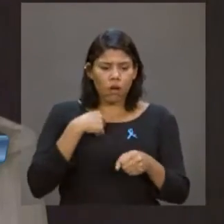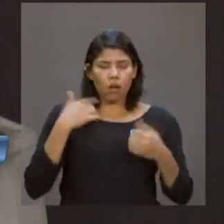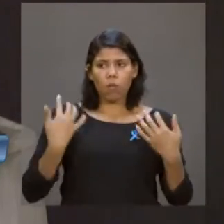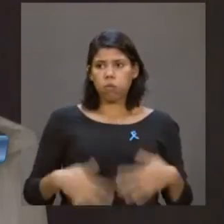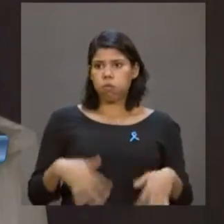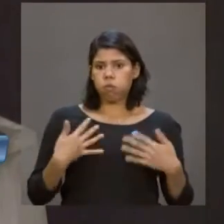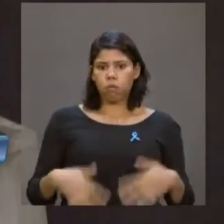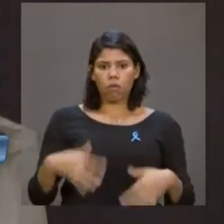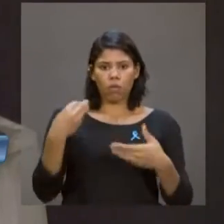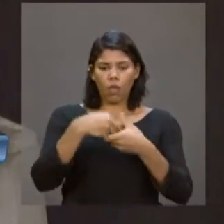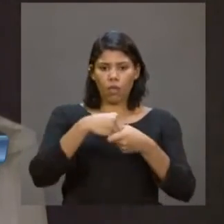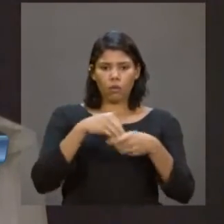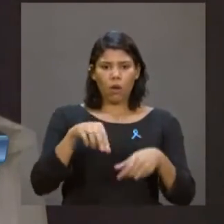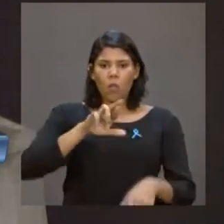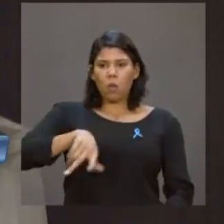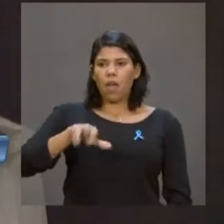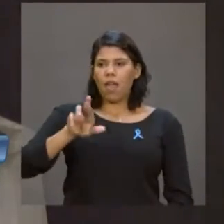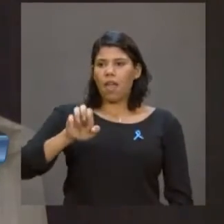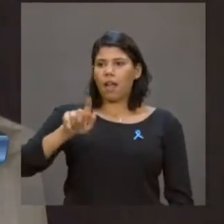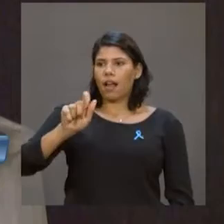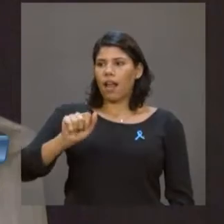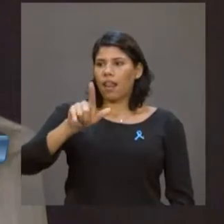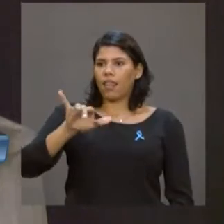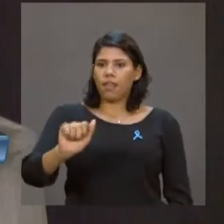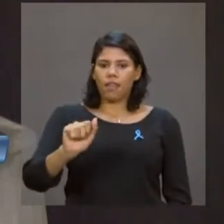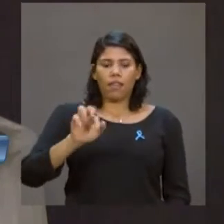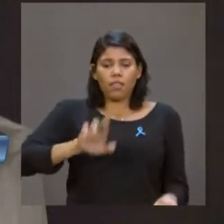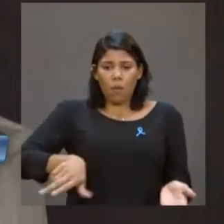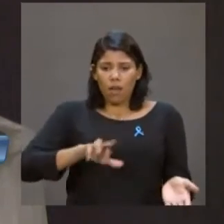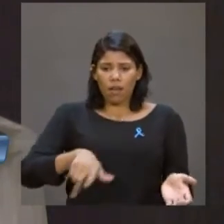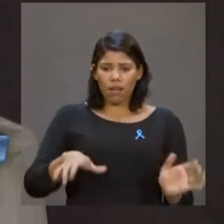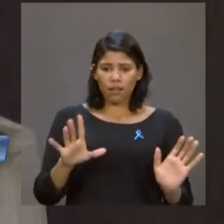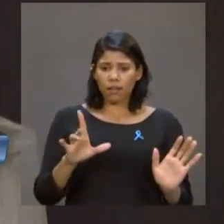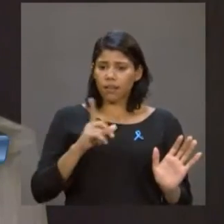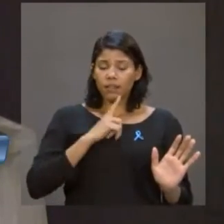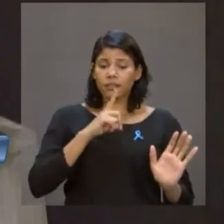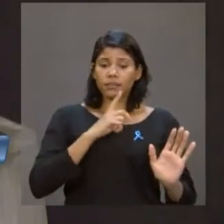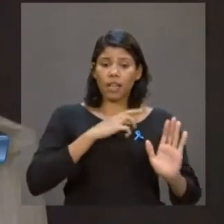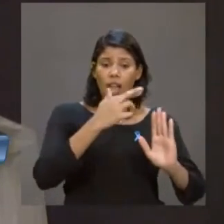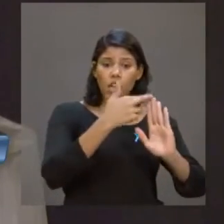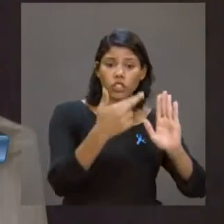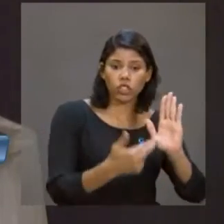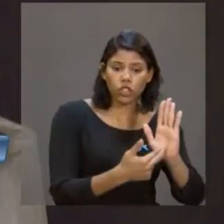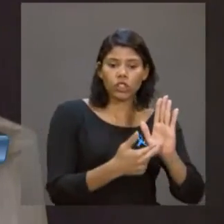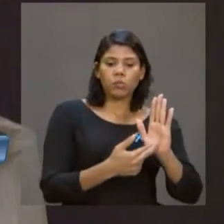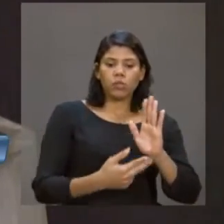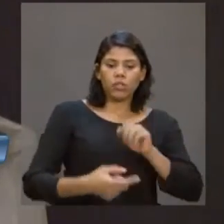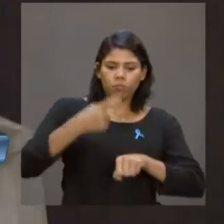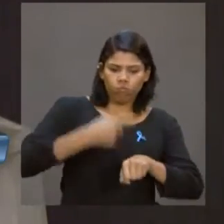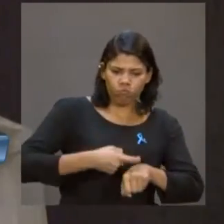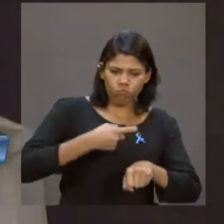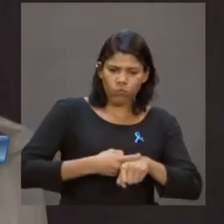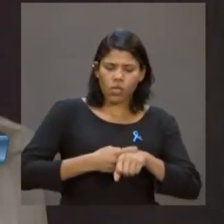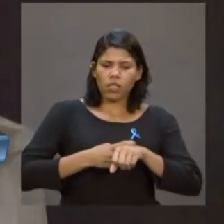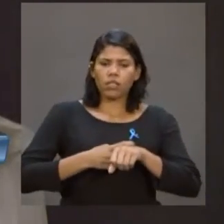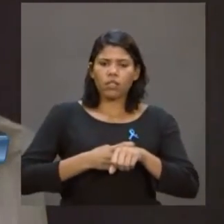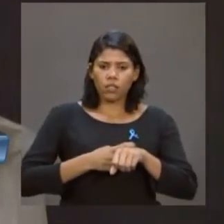hiperlotação. Ter um regime disciplinar que, obviamente,